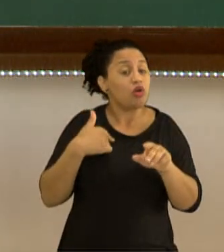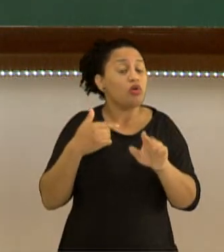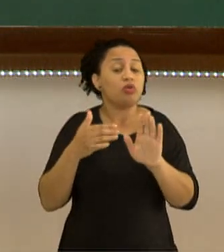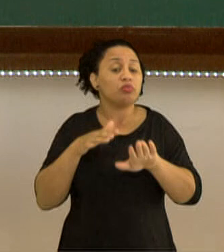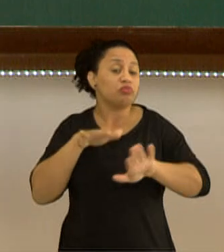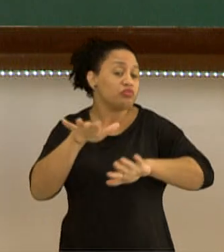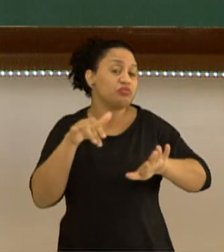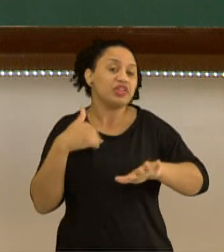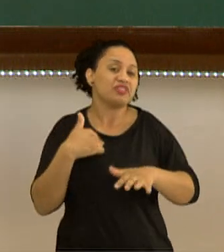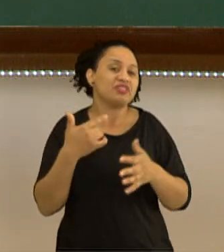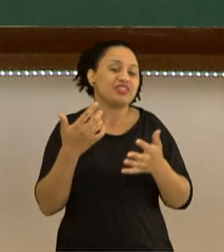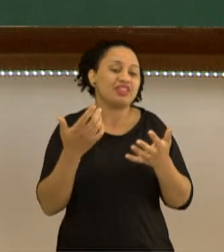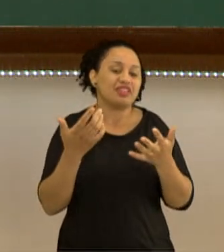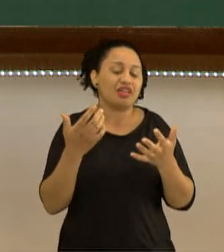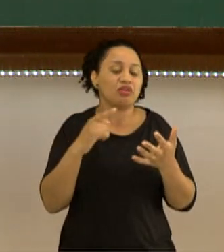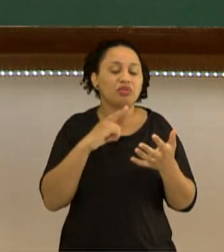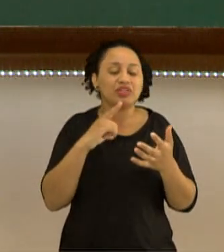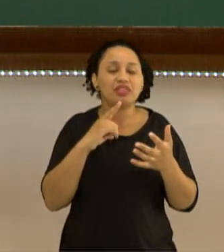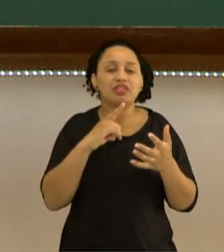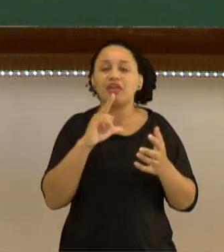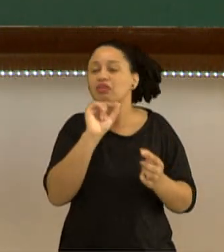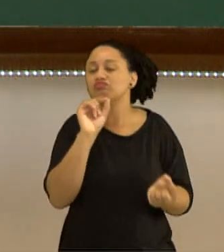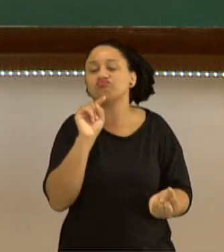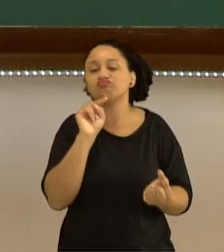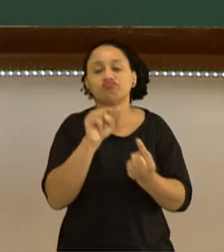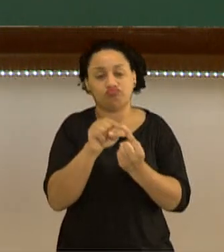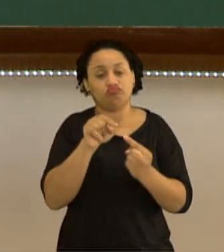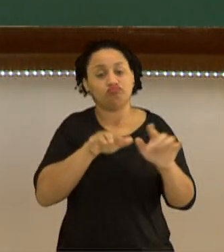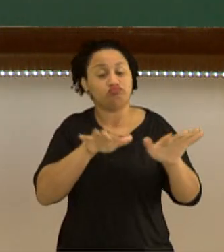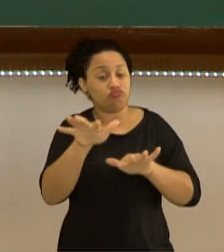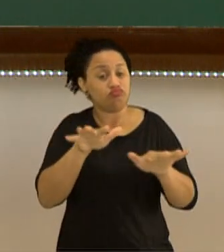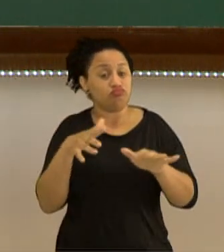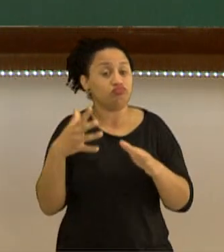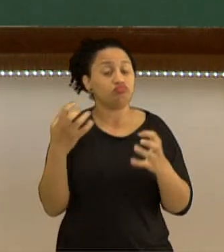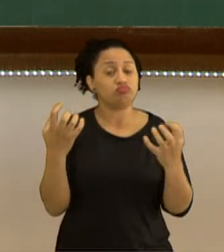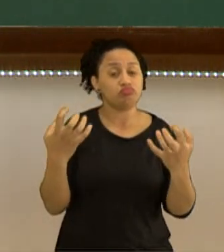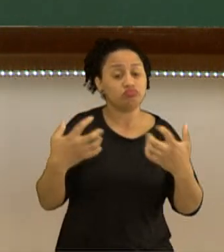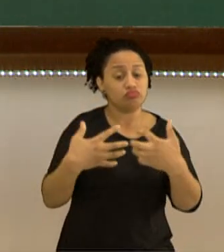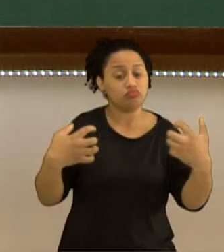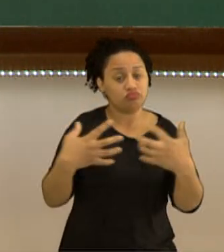seja, a intenção, eu estou com a intenção de movimentar esses